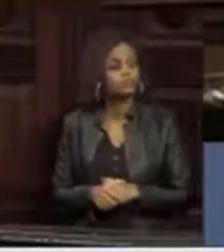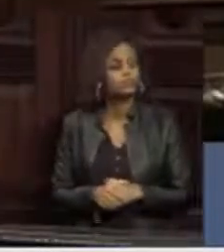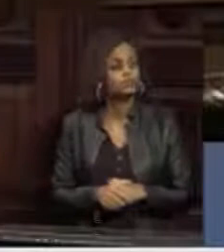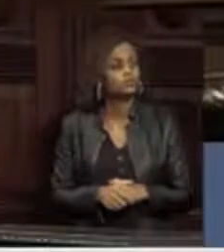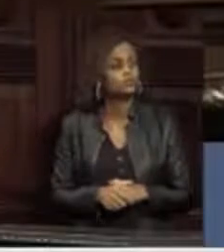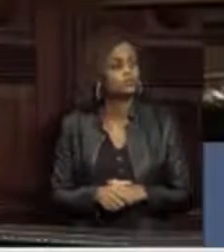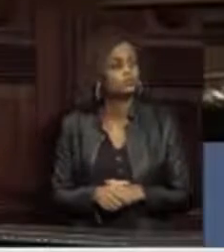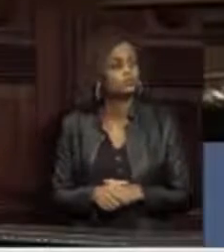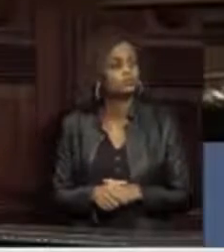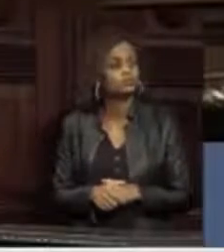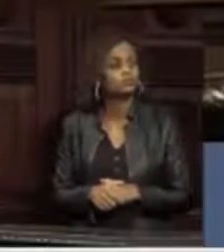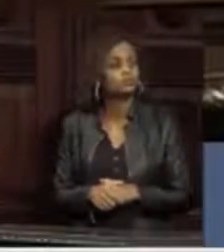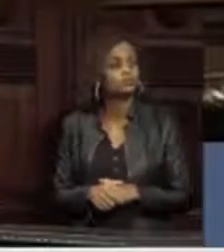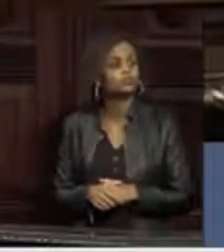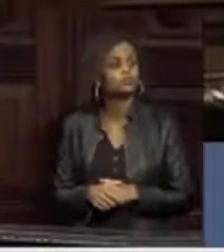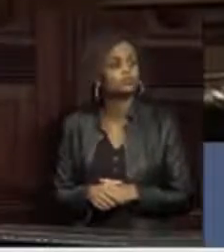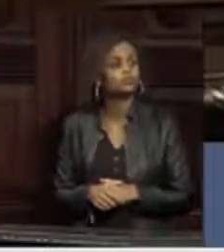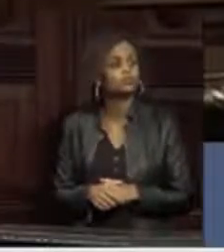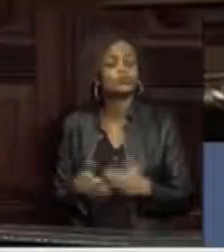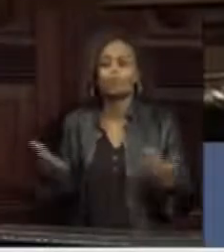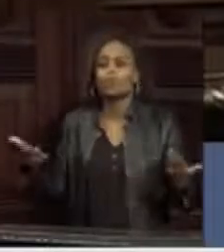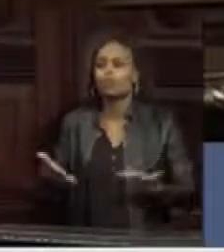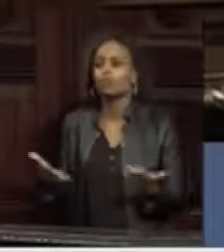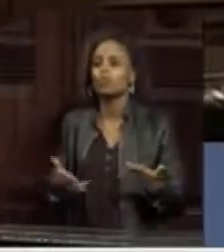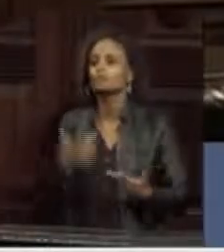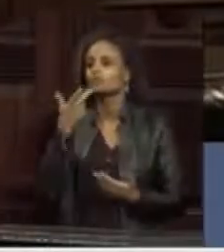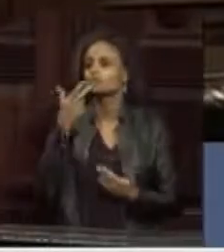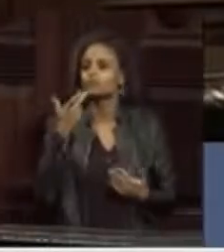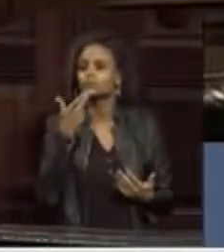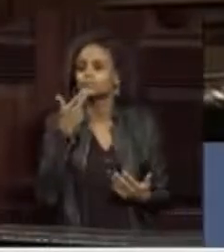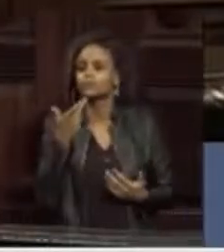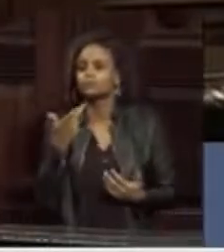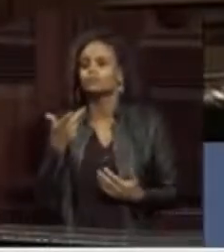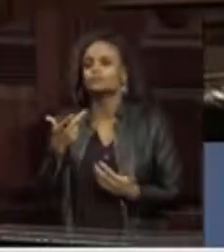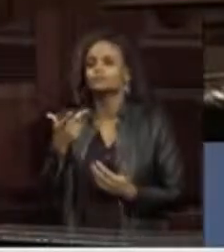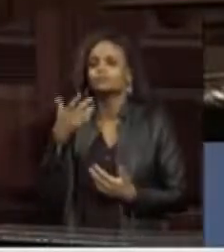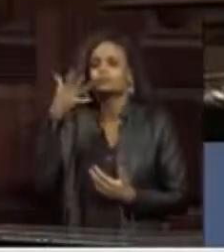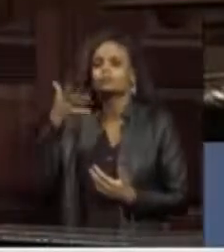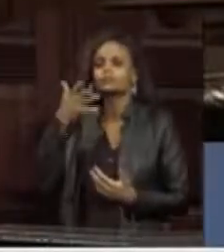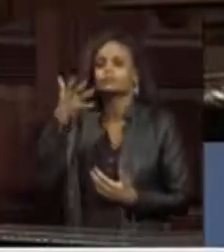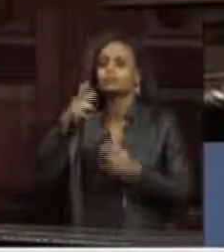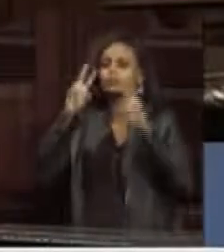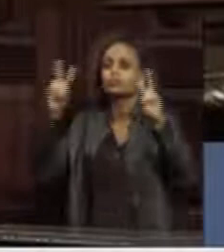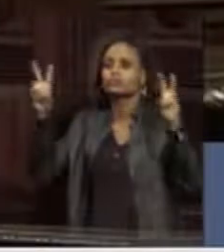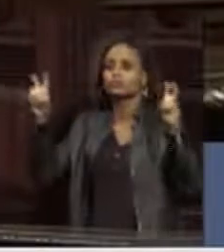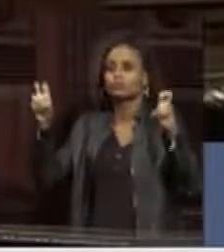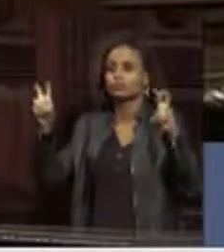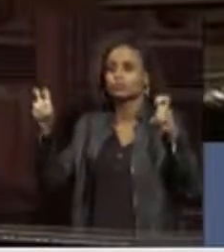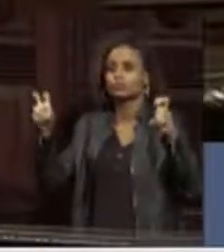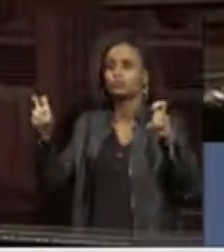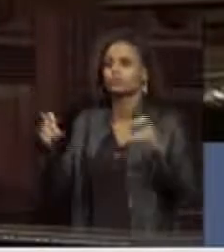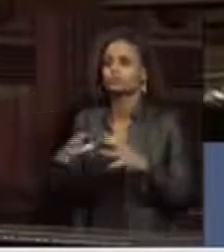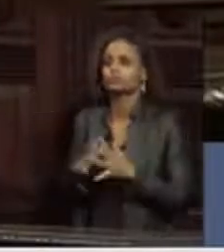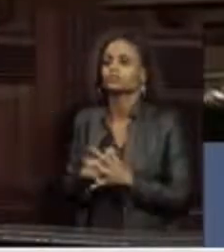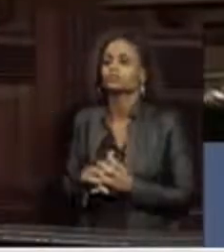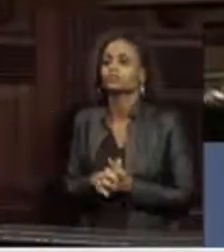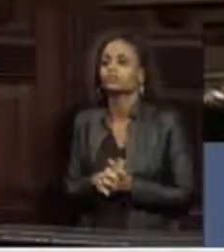trago à tribuna nesta tarde tema que foi objeto